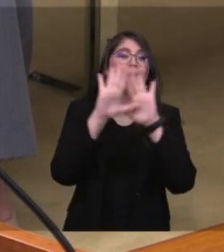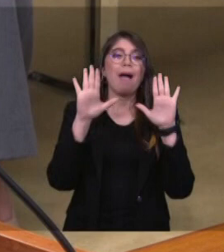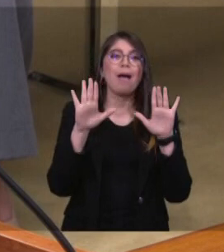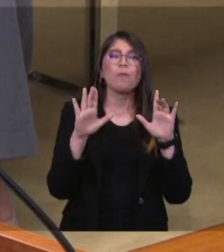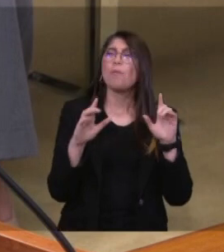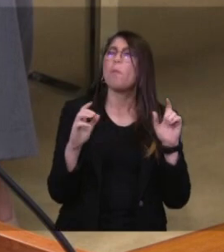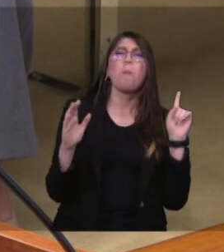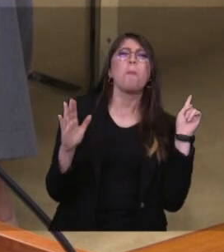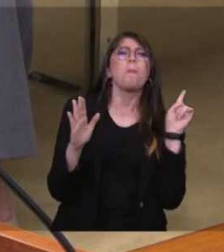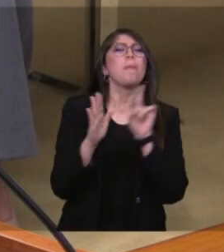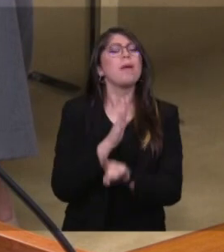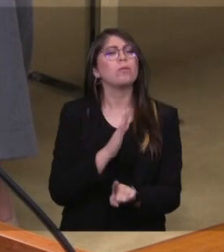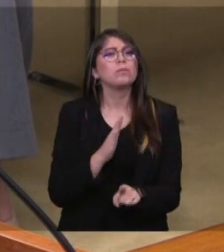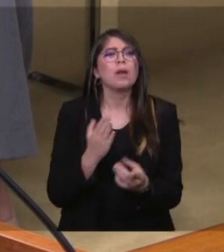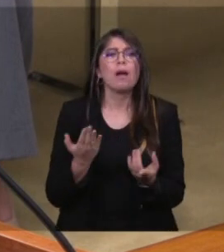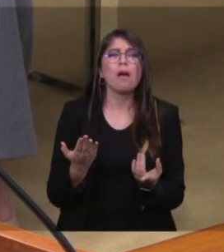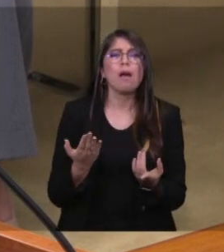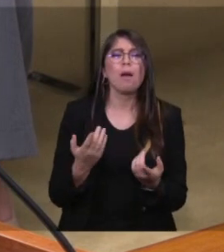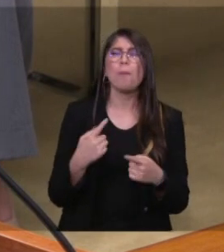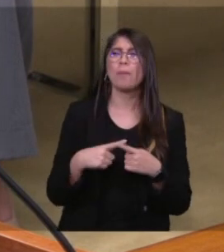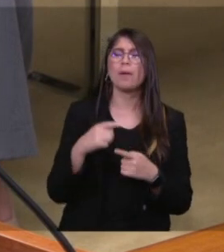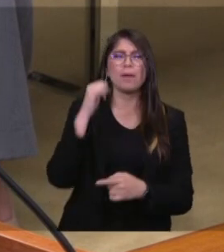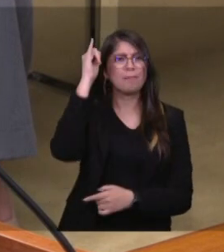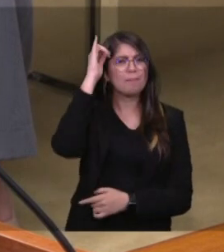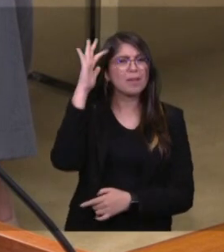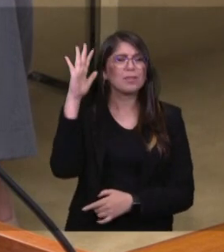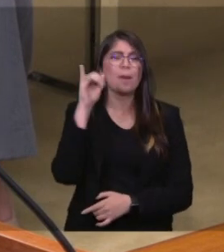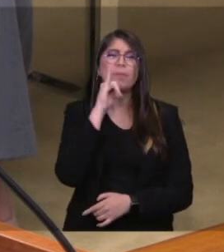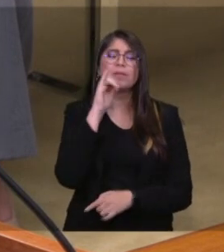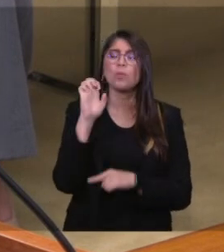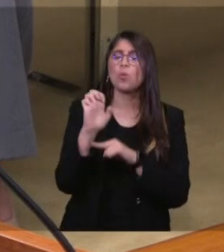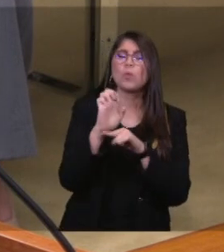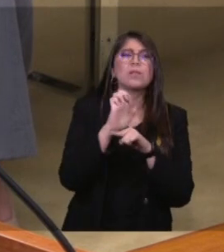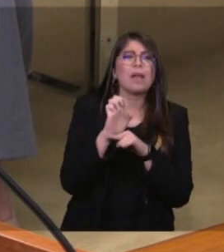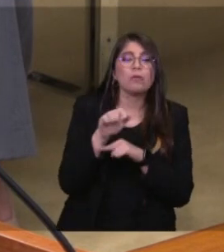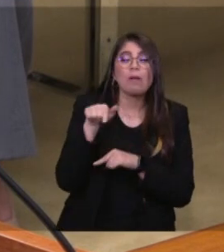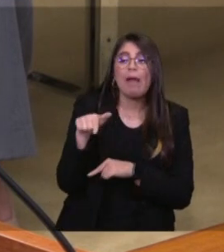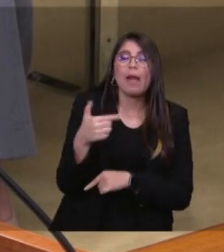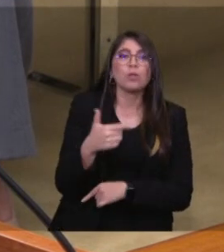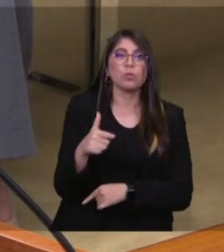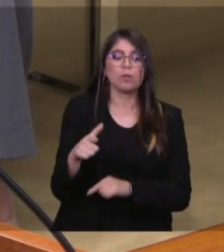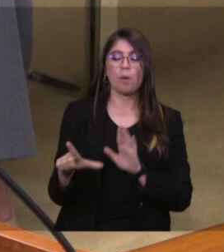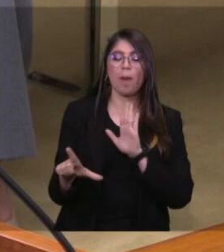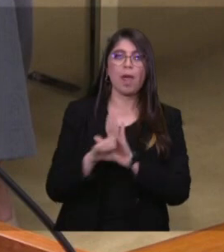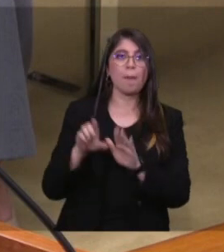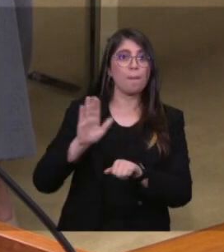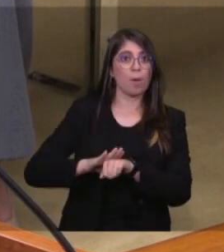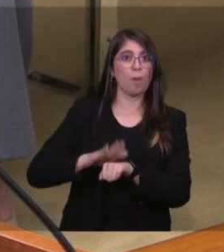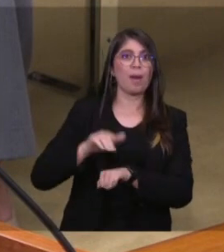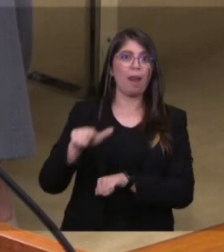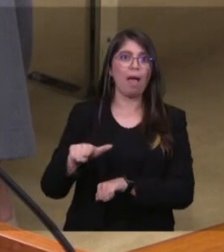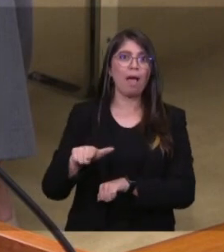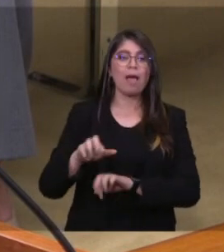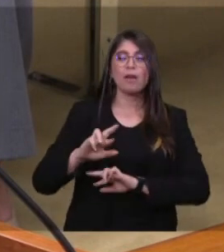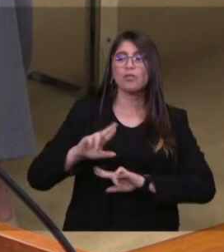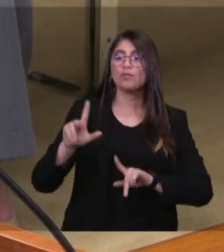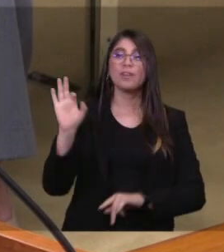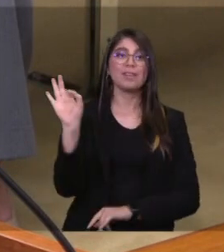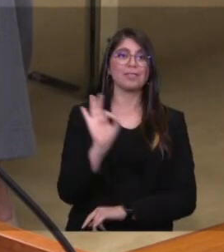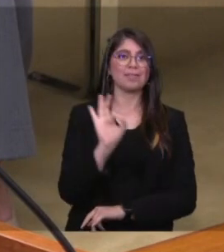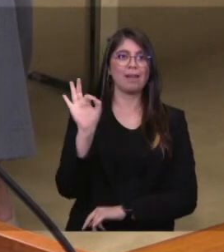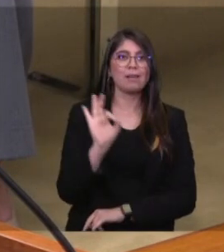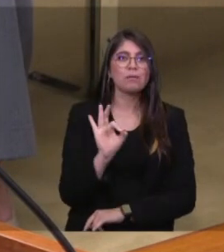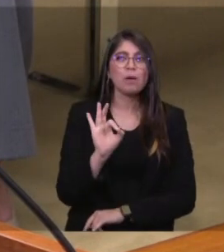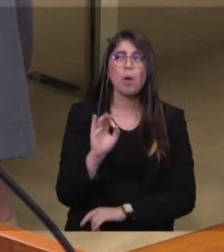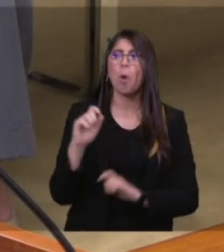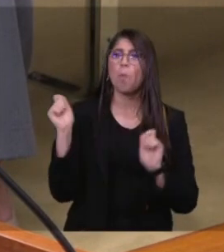indagação. Imagine a situação de algum Estado da Federação que não tenha, por lei própria, instituído o diferencial de alíquota. Ele